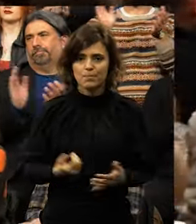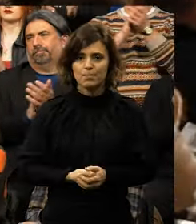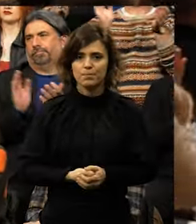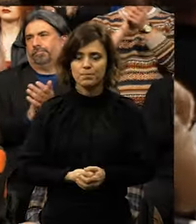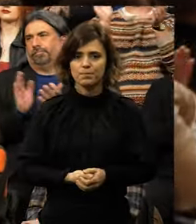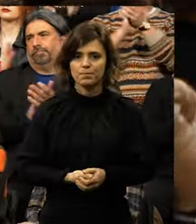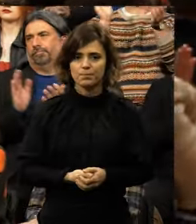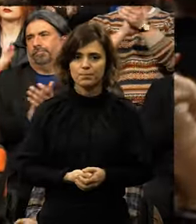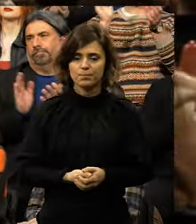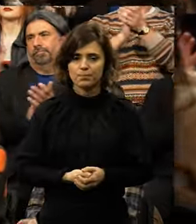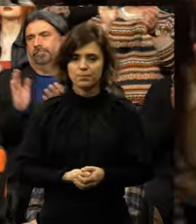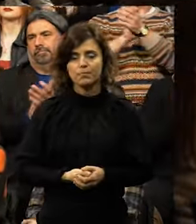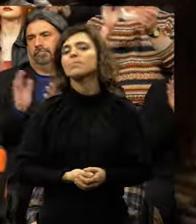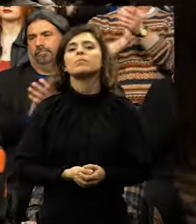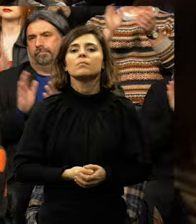Se